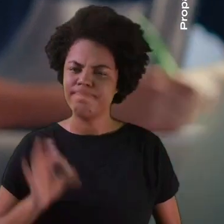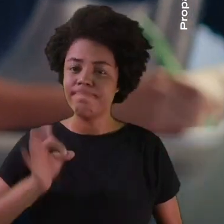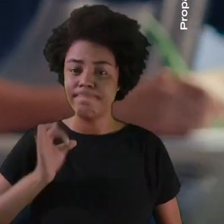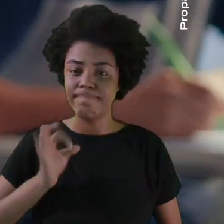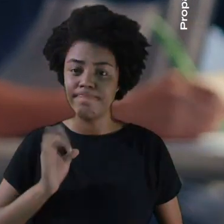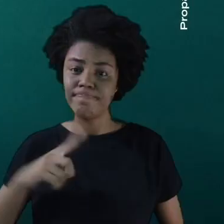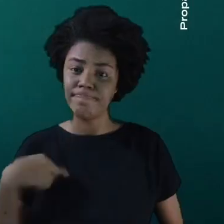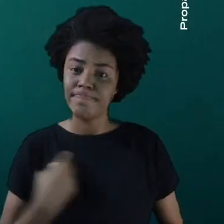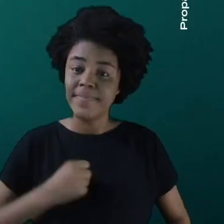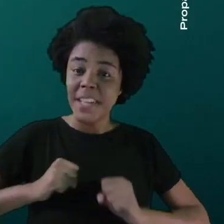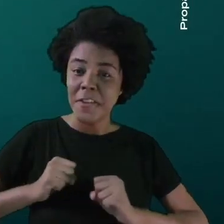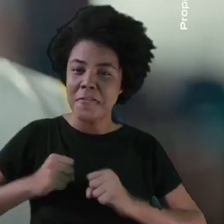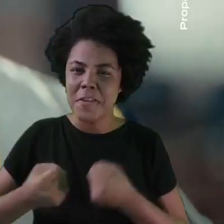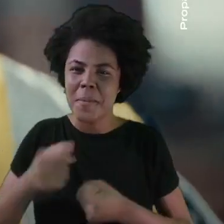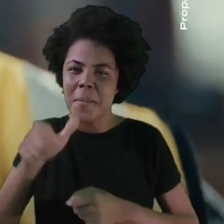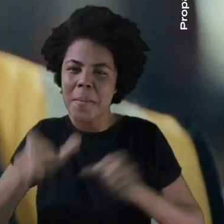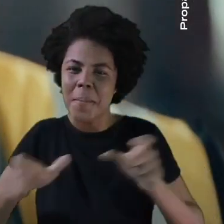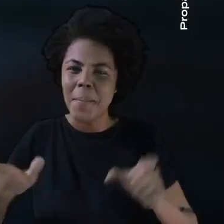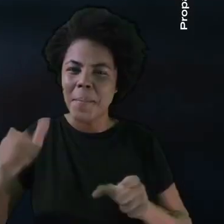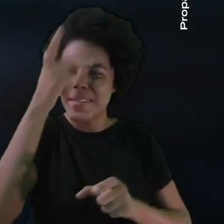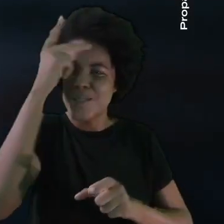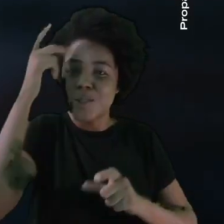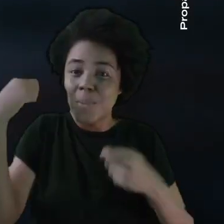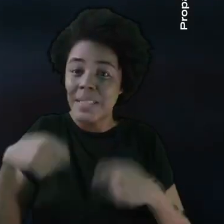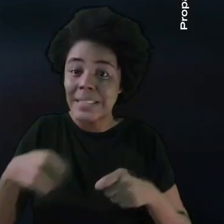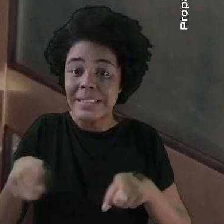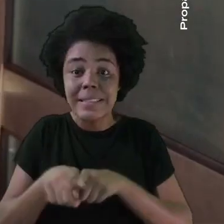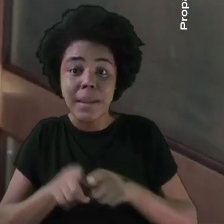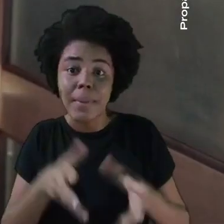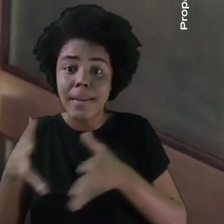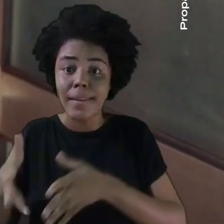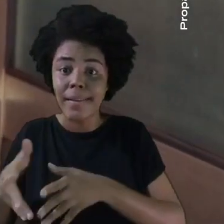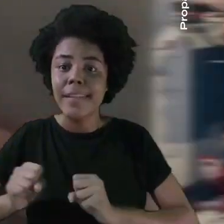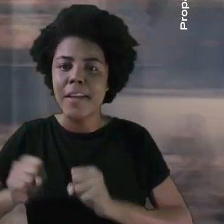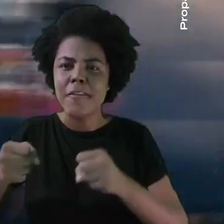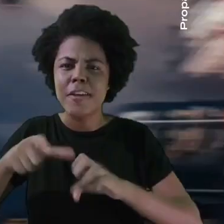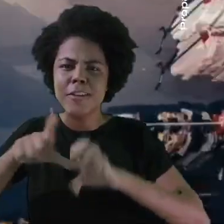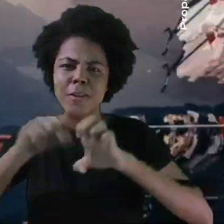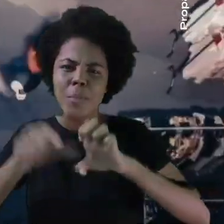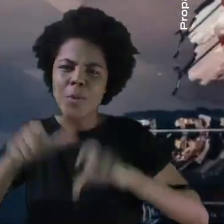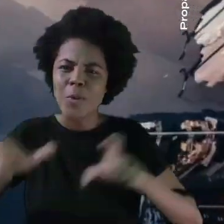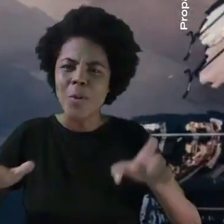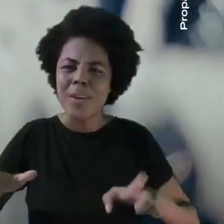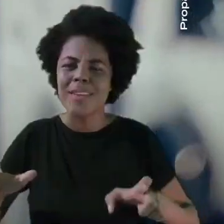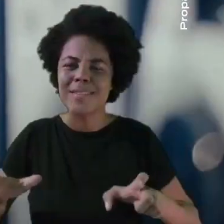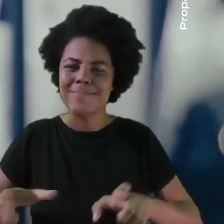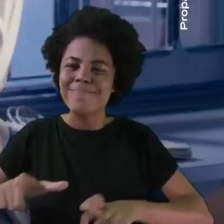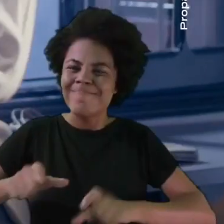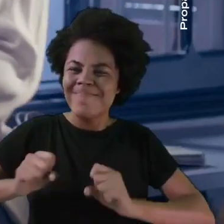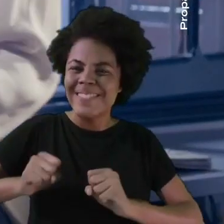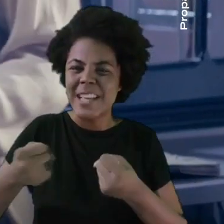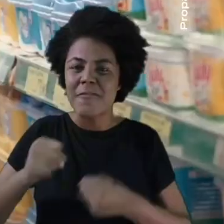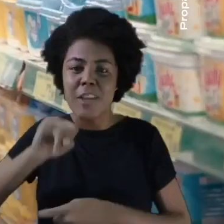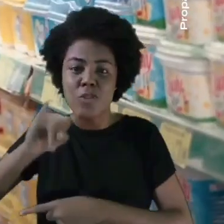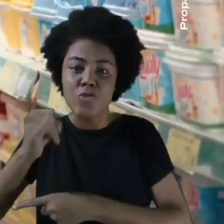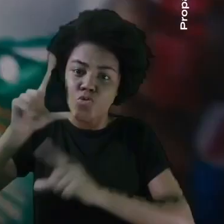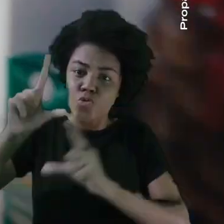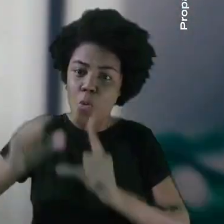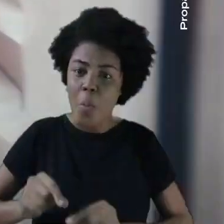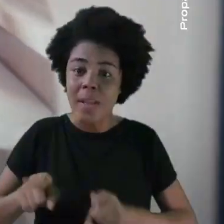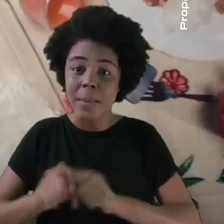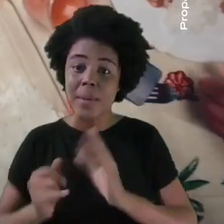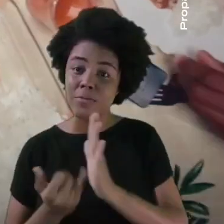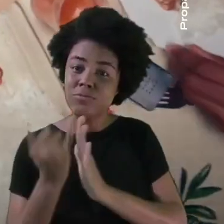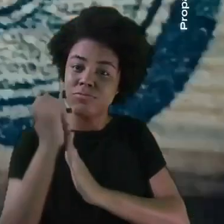É verdade. A gente defende quem mais precisa. Mas também defende o empreendedor brasileiro. Defende juros baixos,